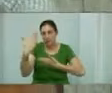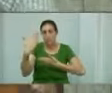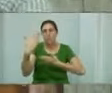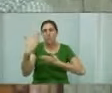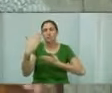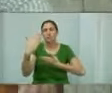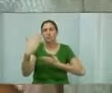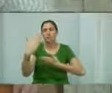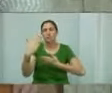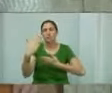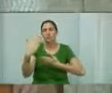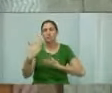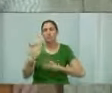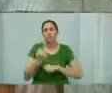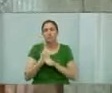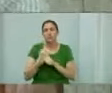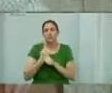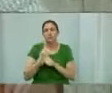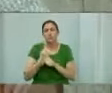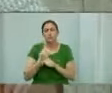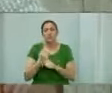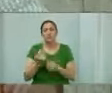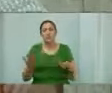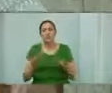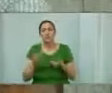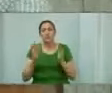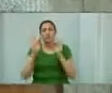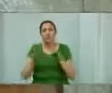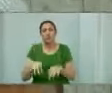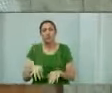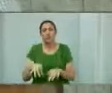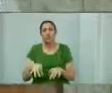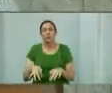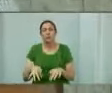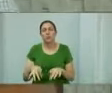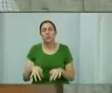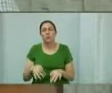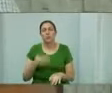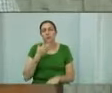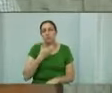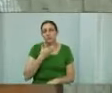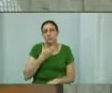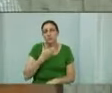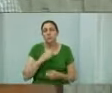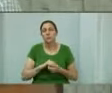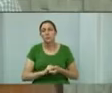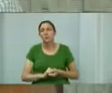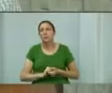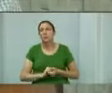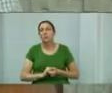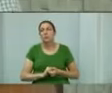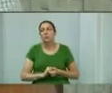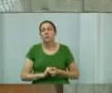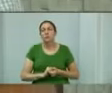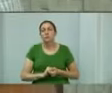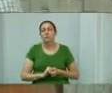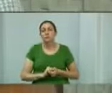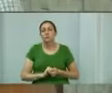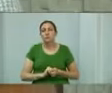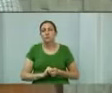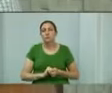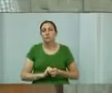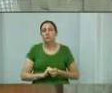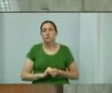que nessa gestão, que se termina agora, se finaliza em, agora em 2024, nós avançamos muito.